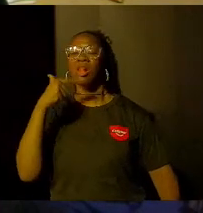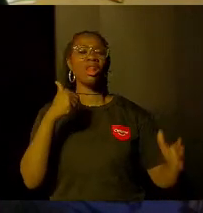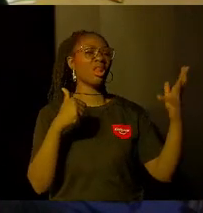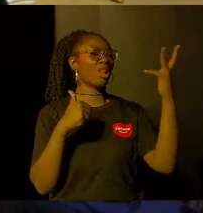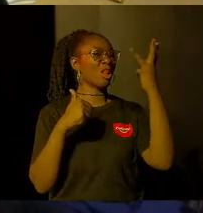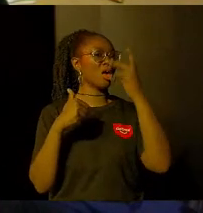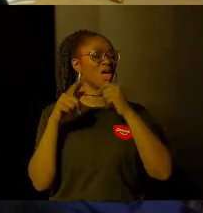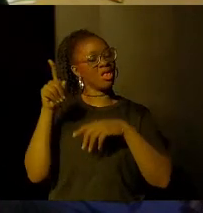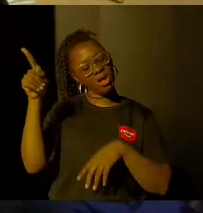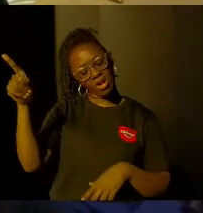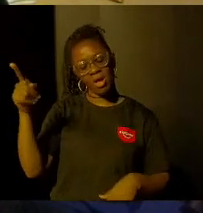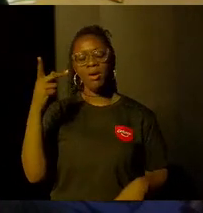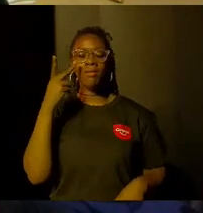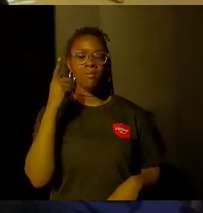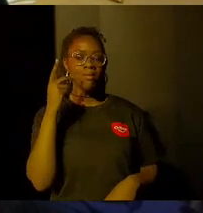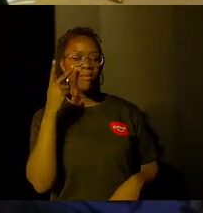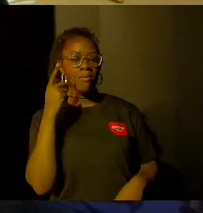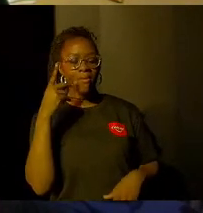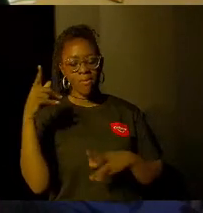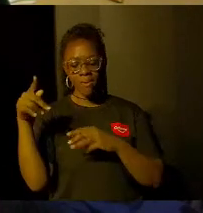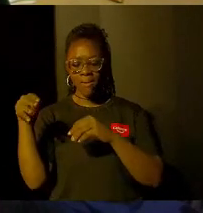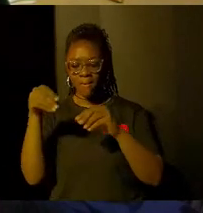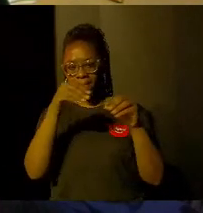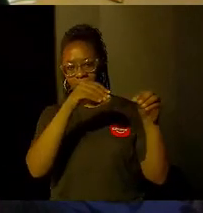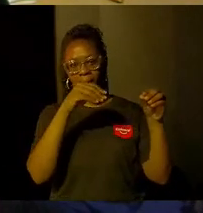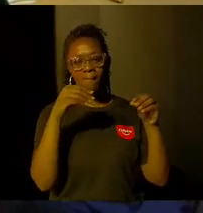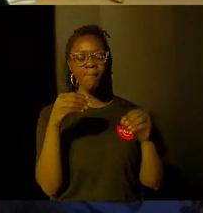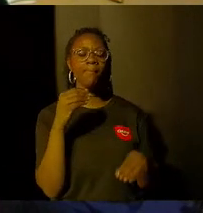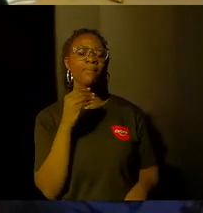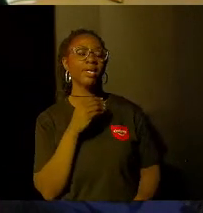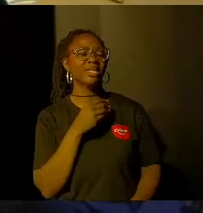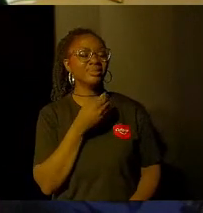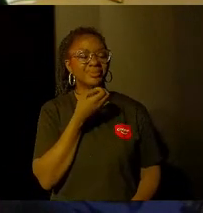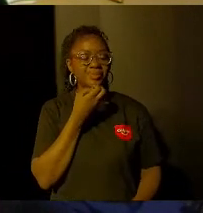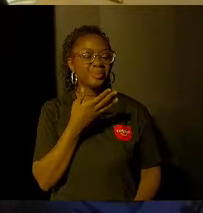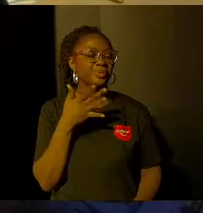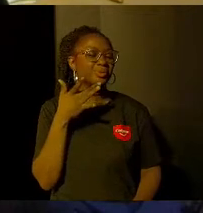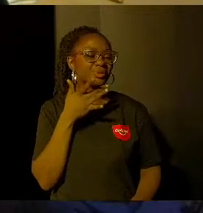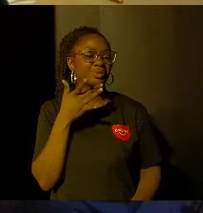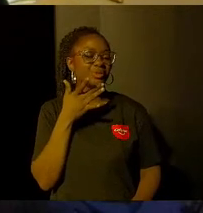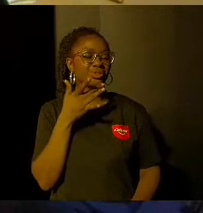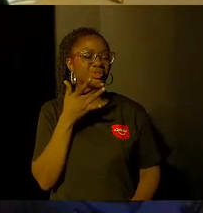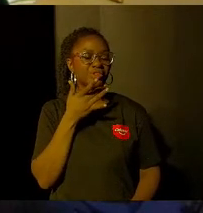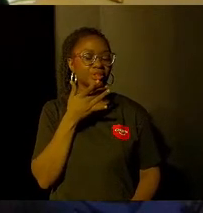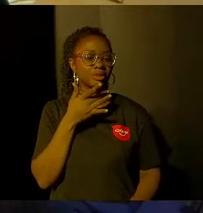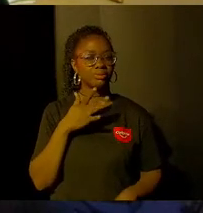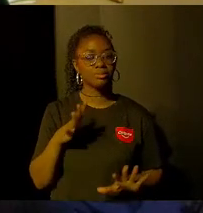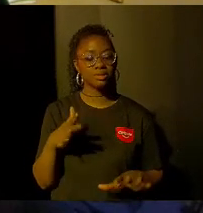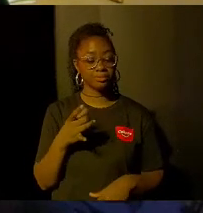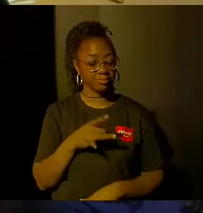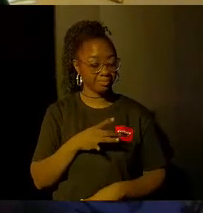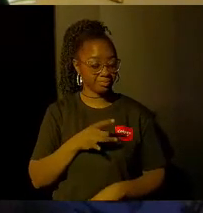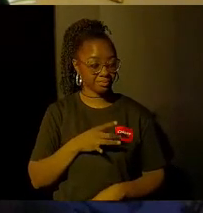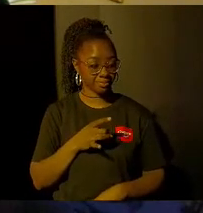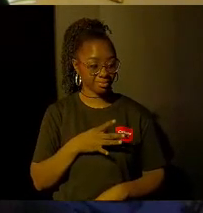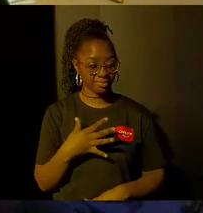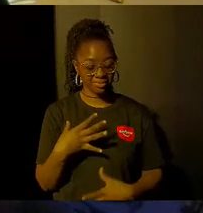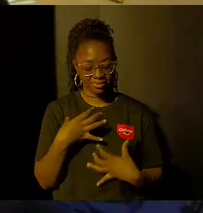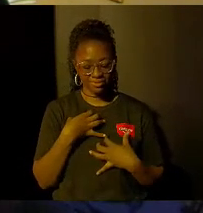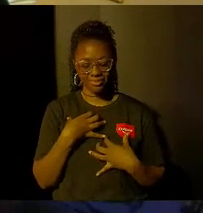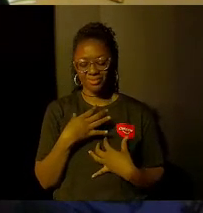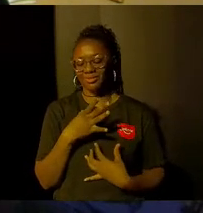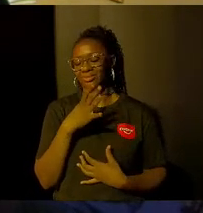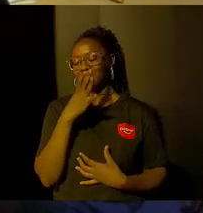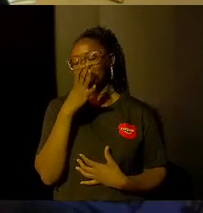locais quando a areia já estava mais fresca eu temia eu sentia imenso